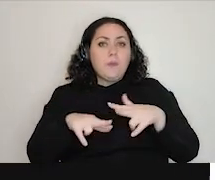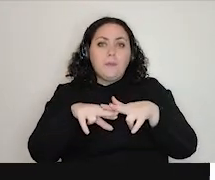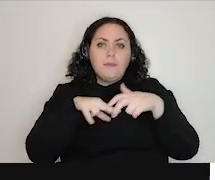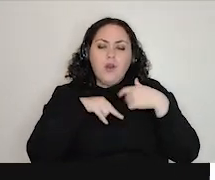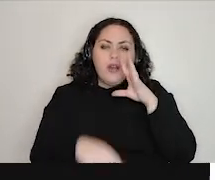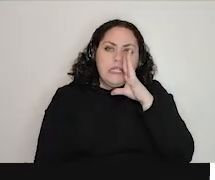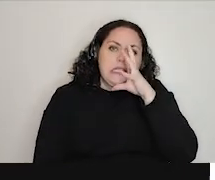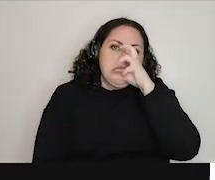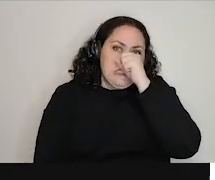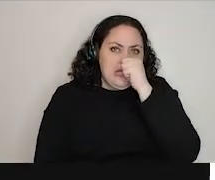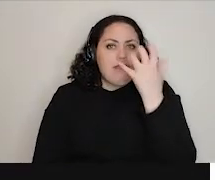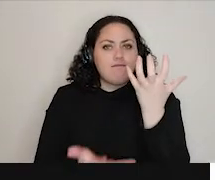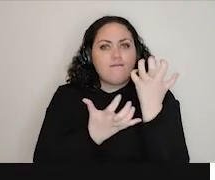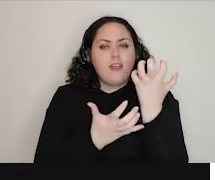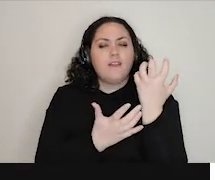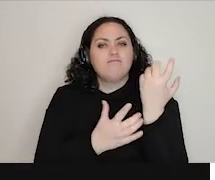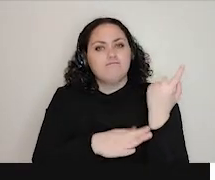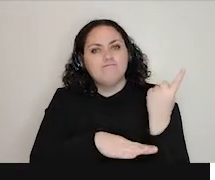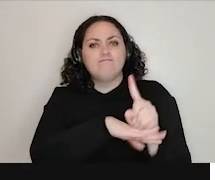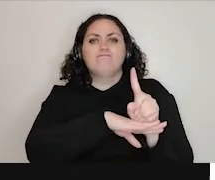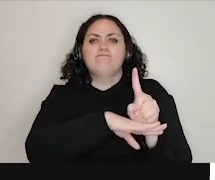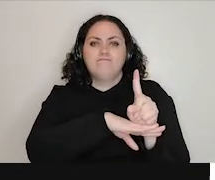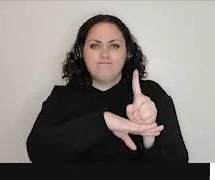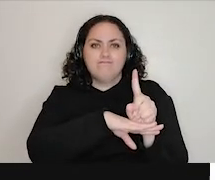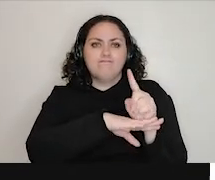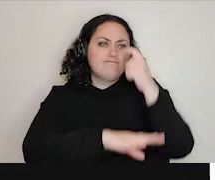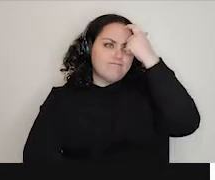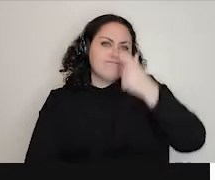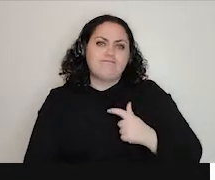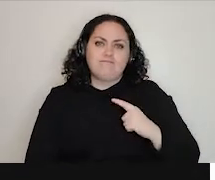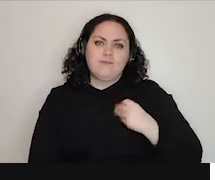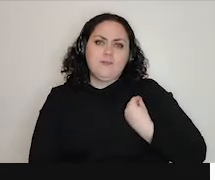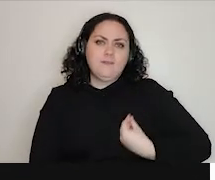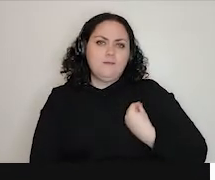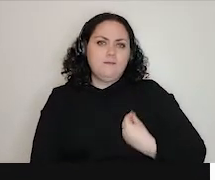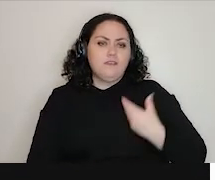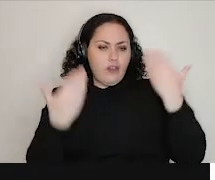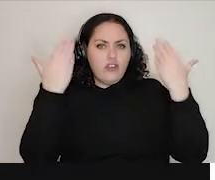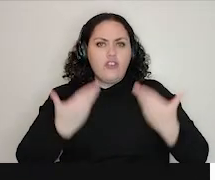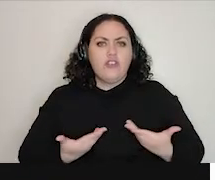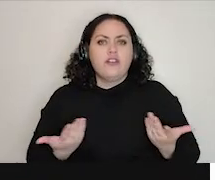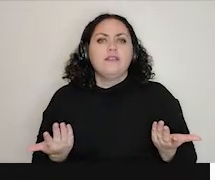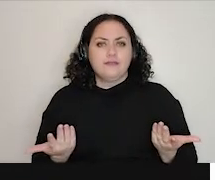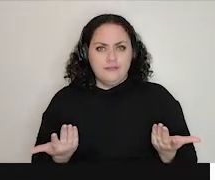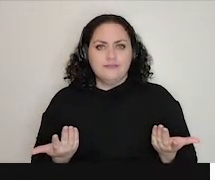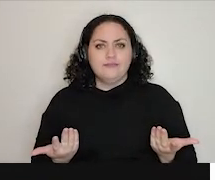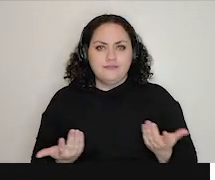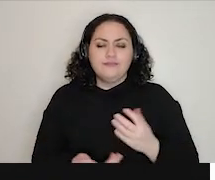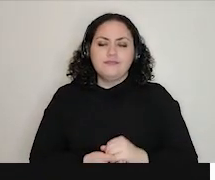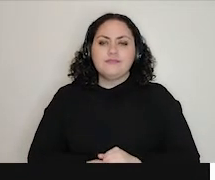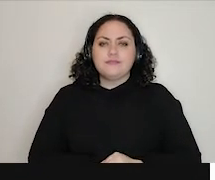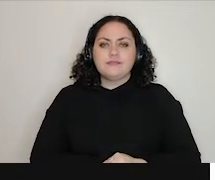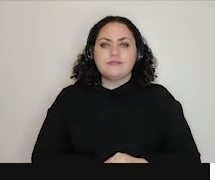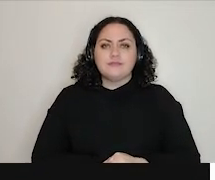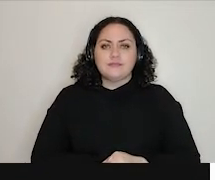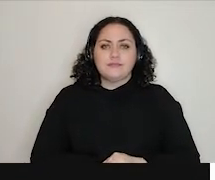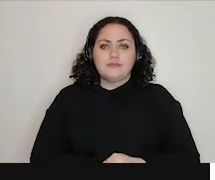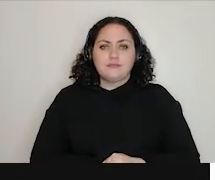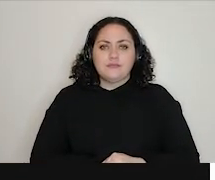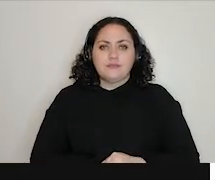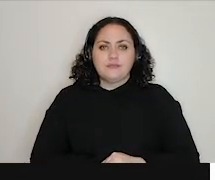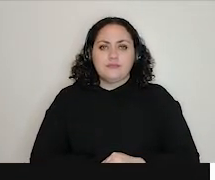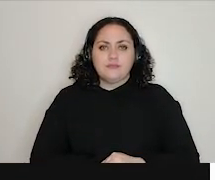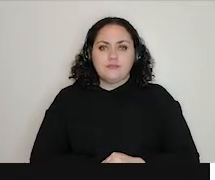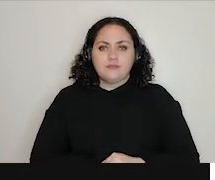sofrimento foi produzido também em função dessa resistência, né, de eu estou aqui, eu